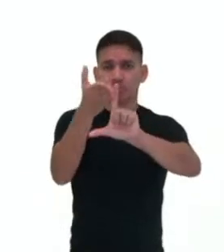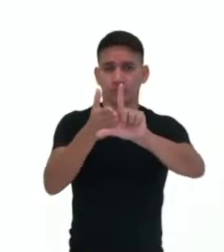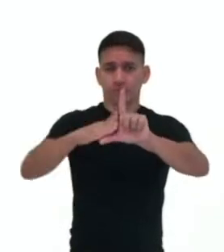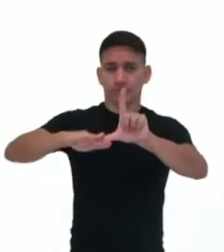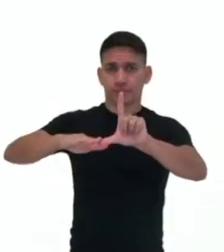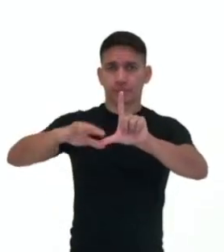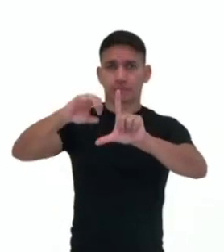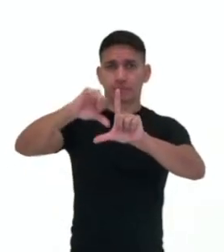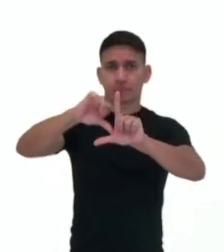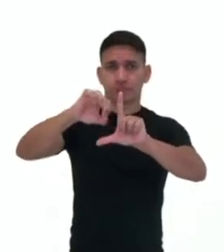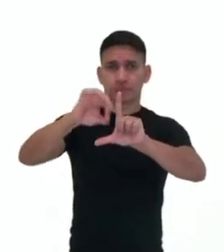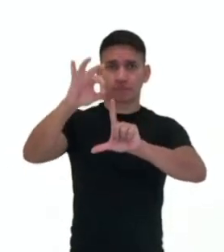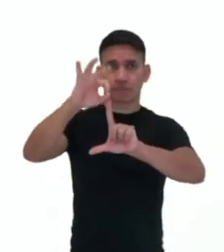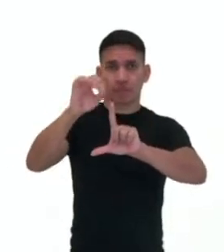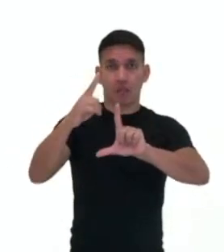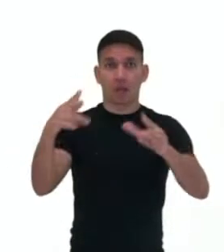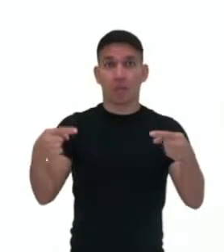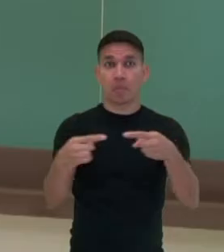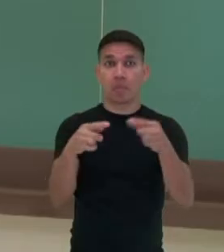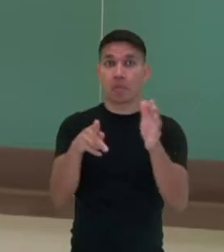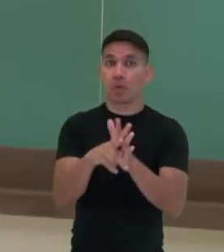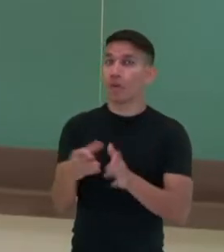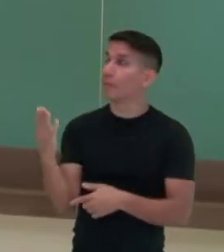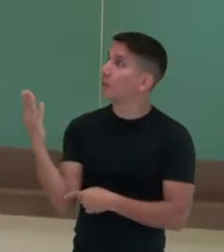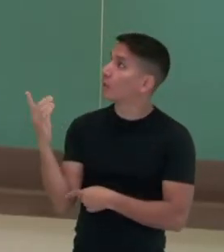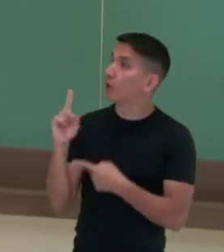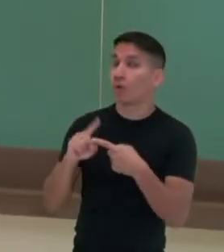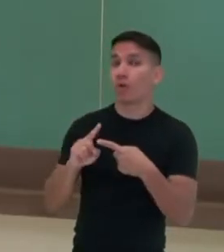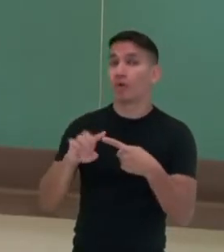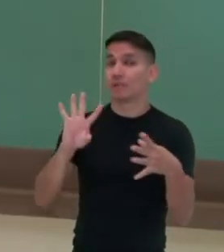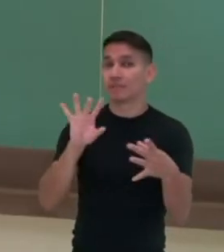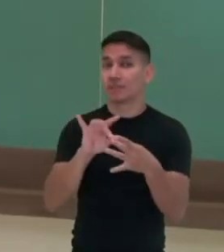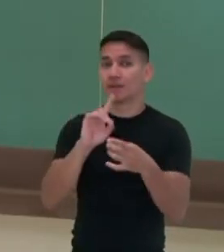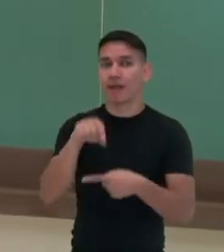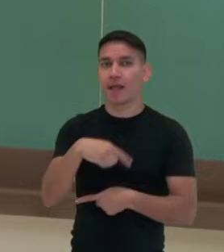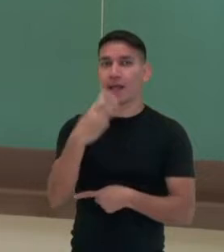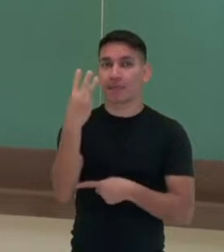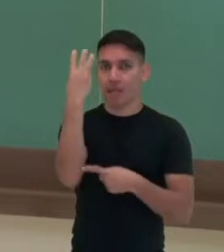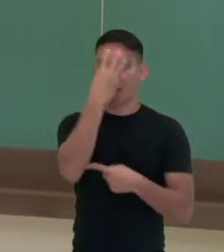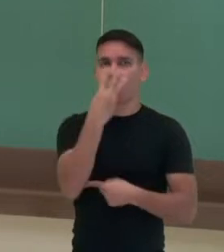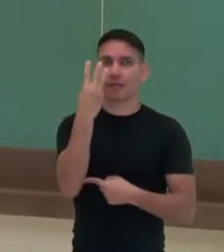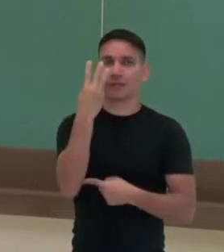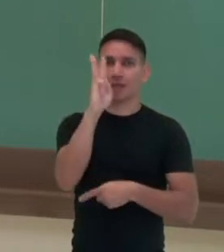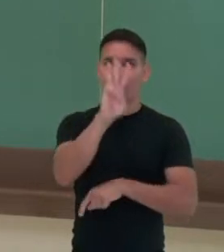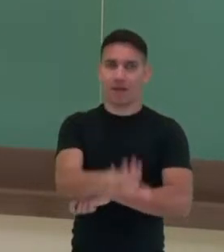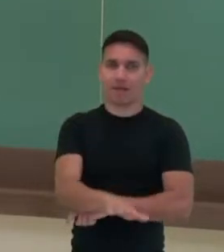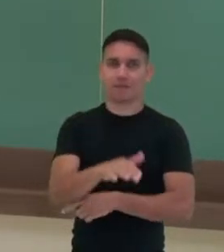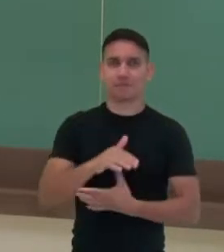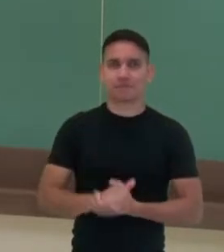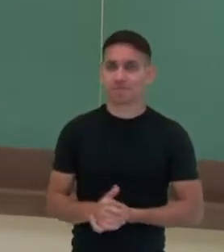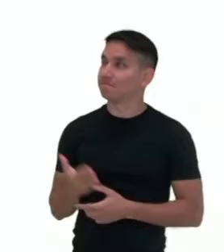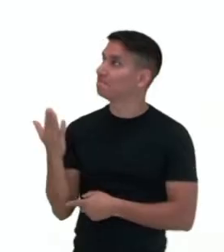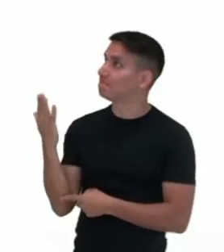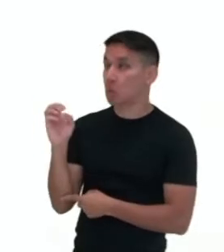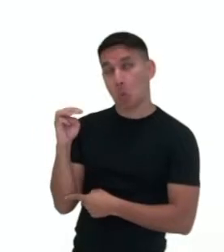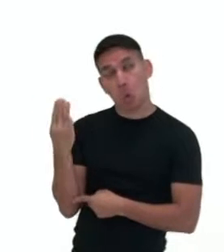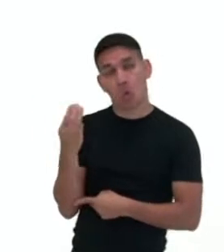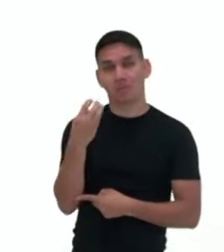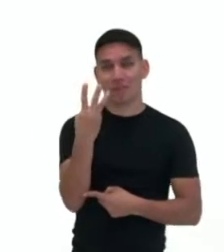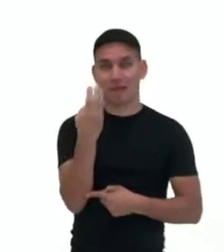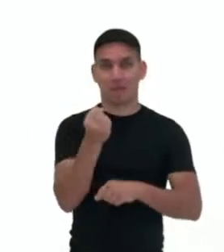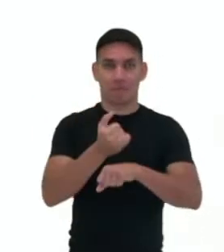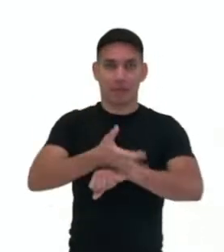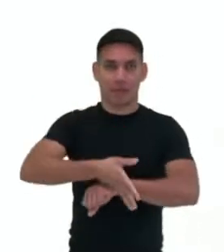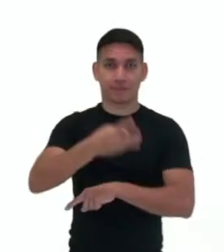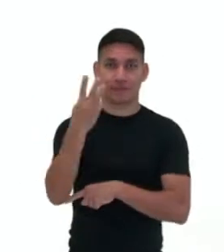ângulo reto exatamente naqueles reloginhos ali, né, aquele de 3 horas, né, ele forma exatamente um ângulozinho reto ali, tá? Que é o ângulo